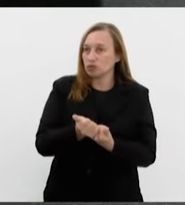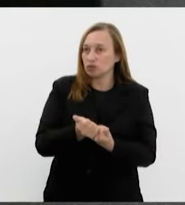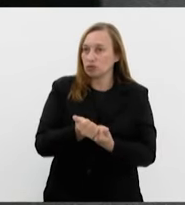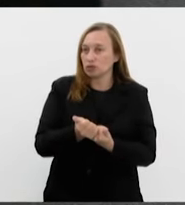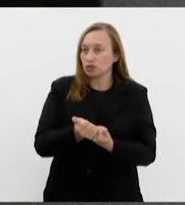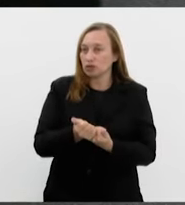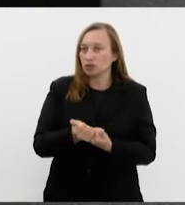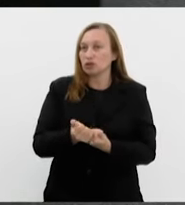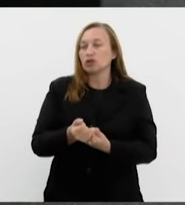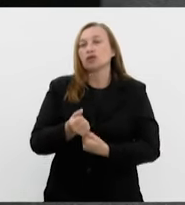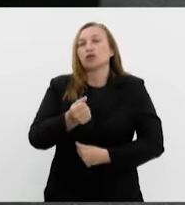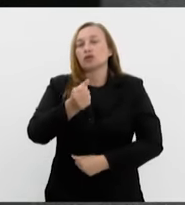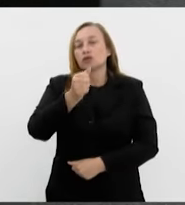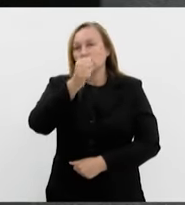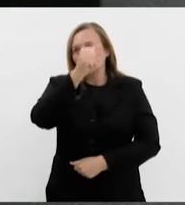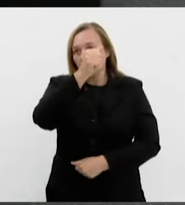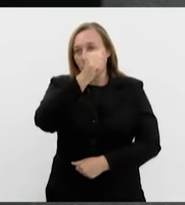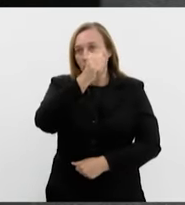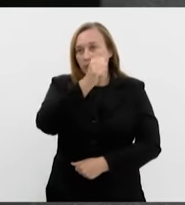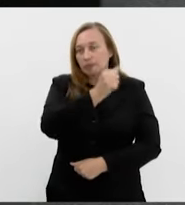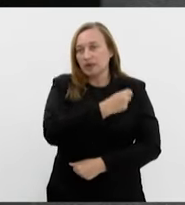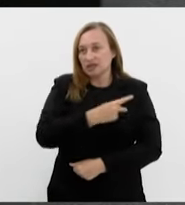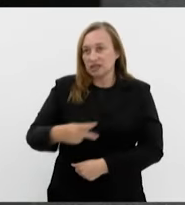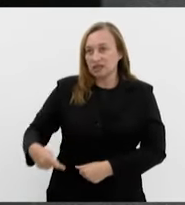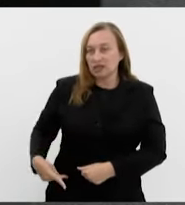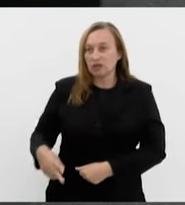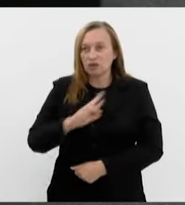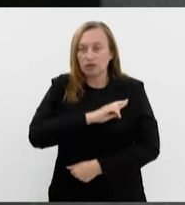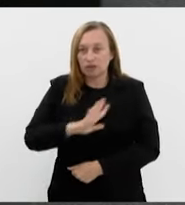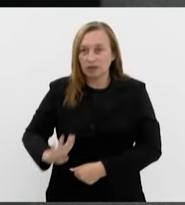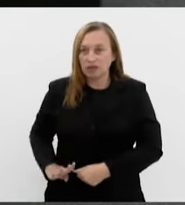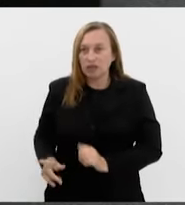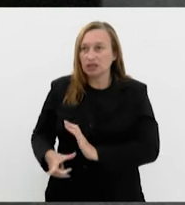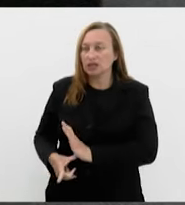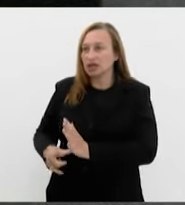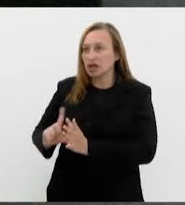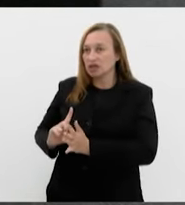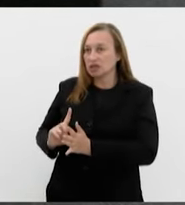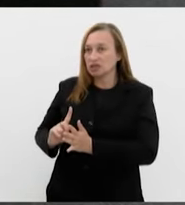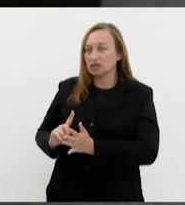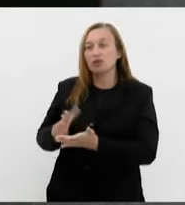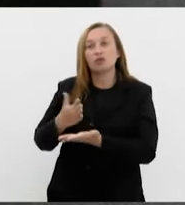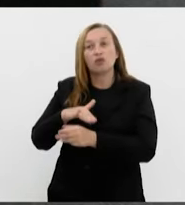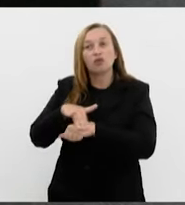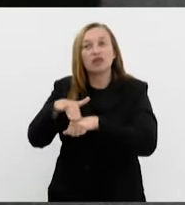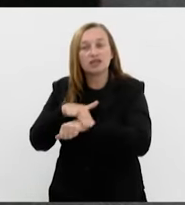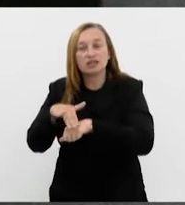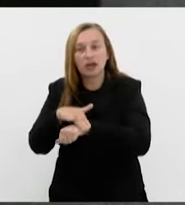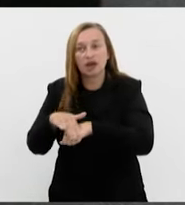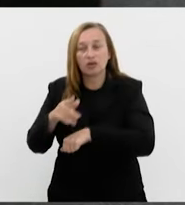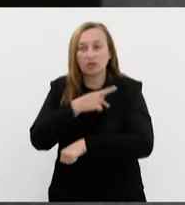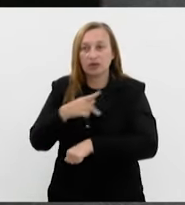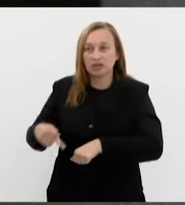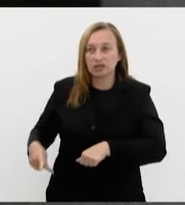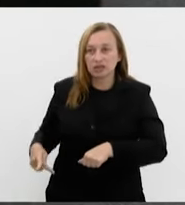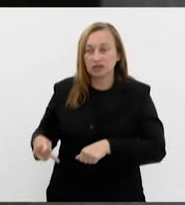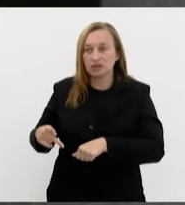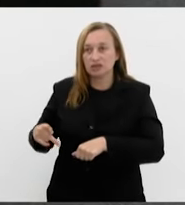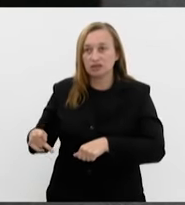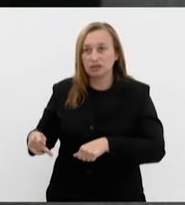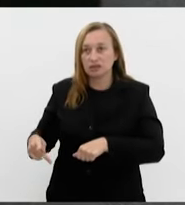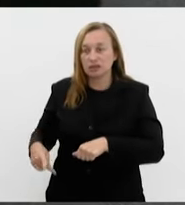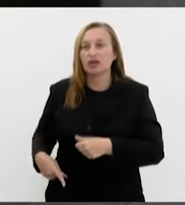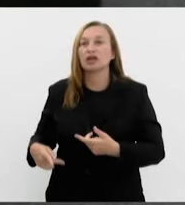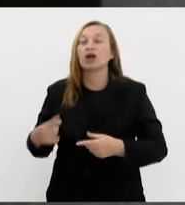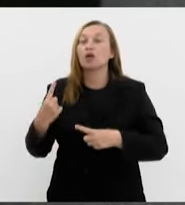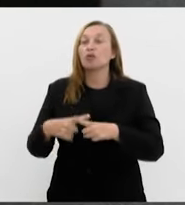do presidente Rodrigo Bacelar, sem sequer ter conversado com o presidente, ali eu já defini porque os benefícios para o Estado do